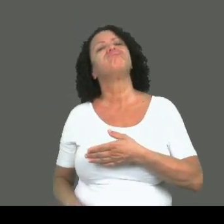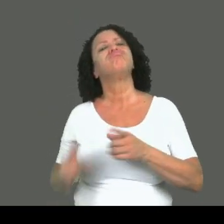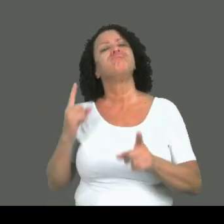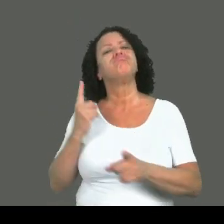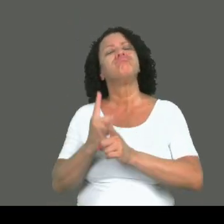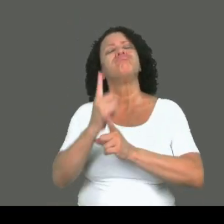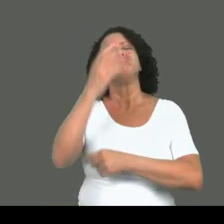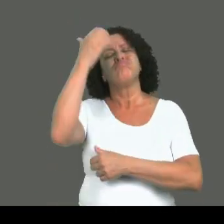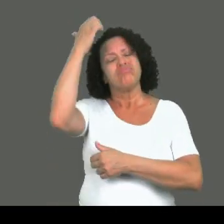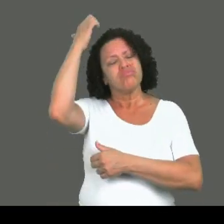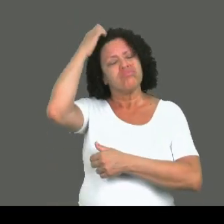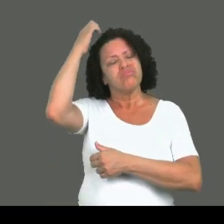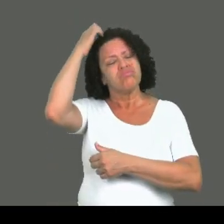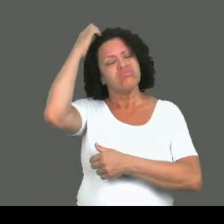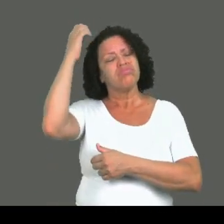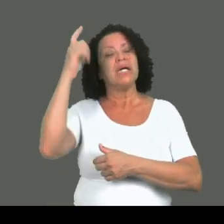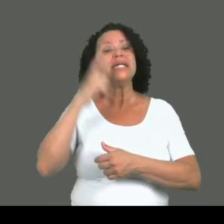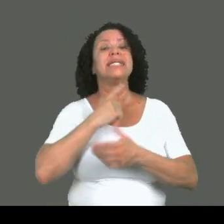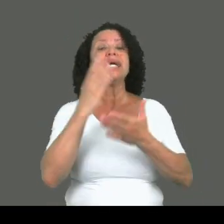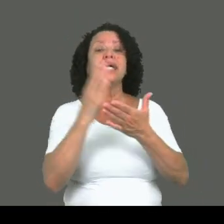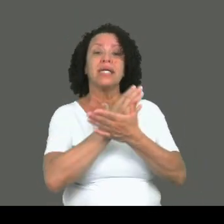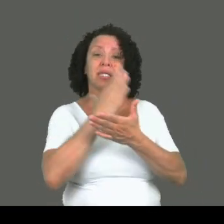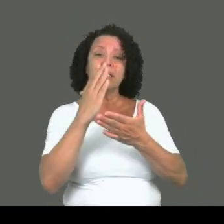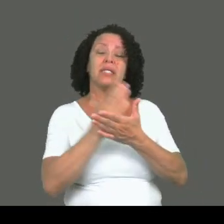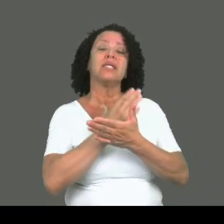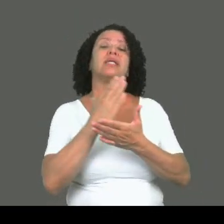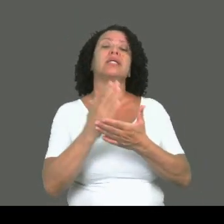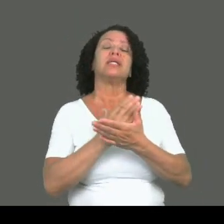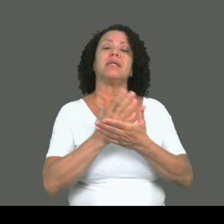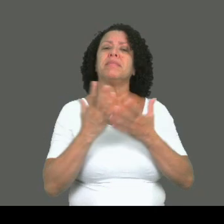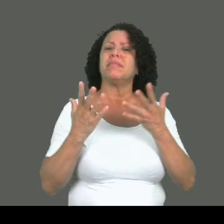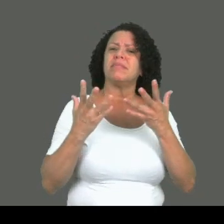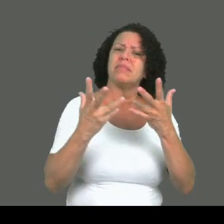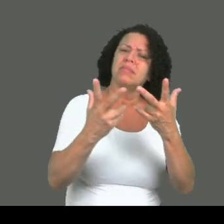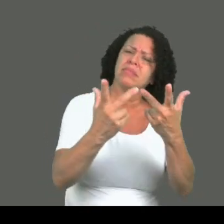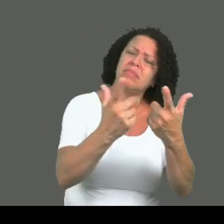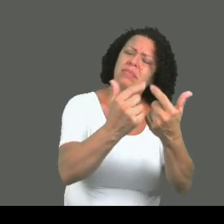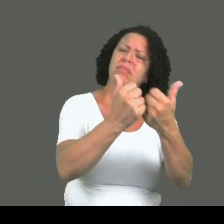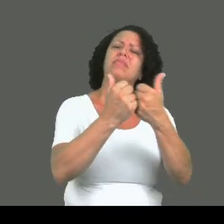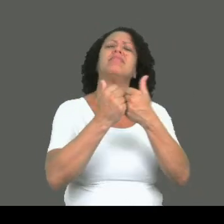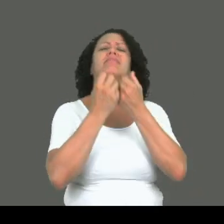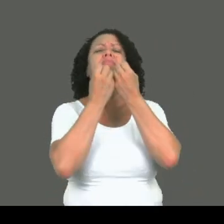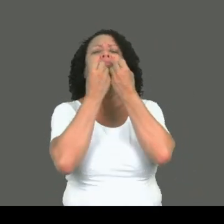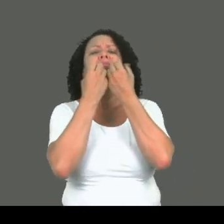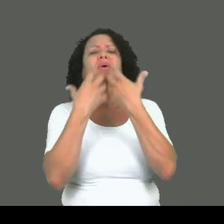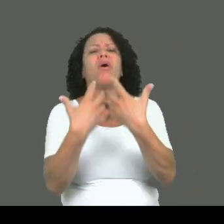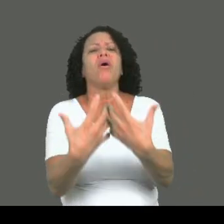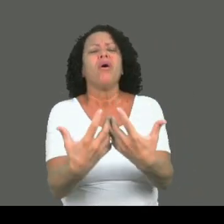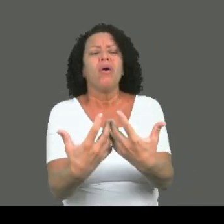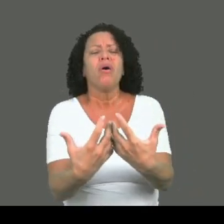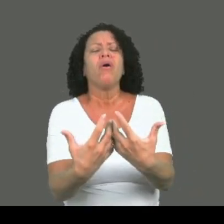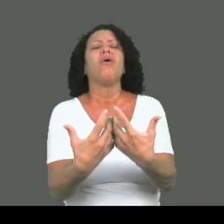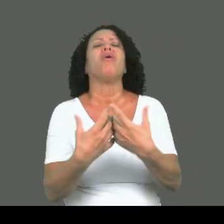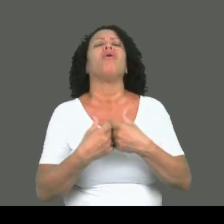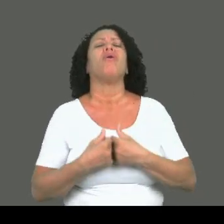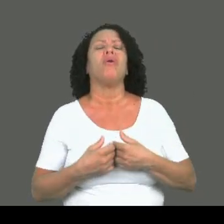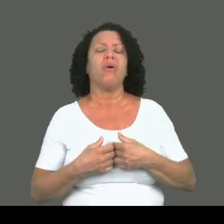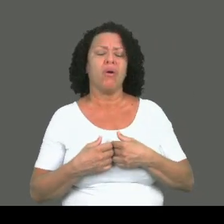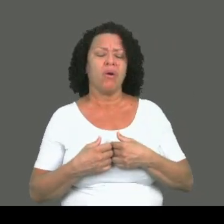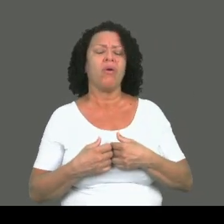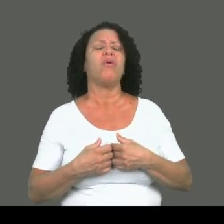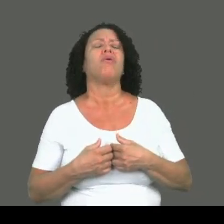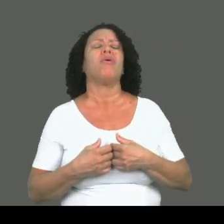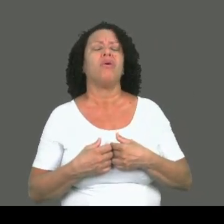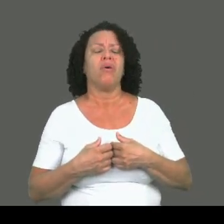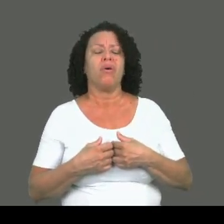Autodescobrimento. Tem esse livro do Eckhart Tolle que eu acho muito bom, aliás, eu